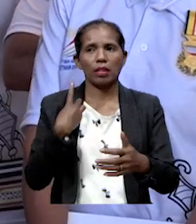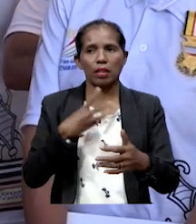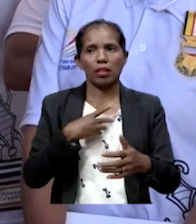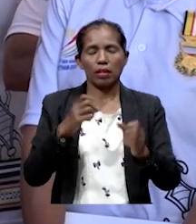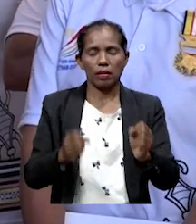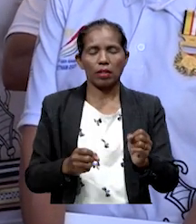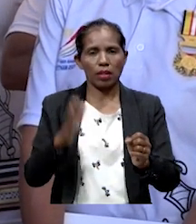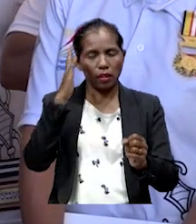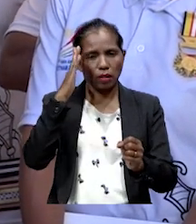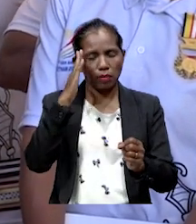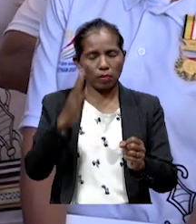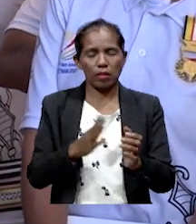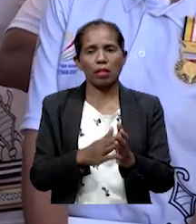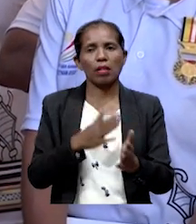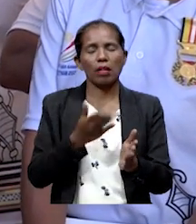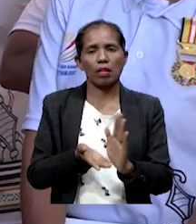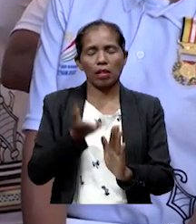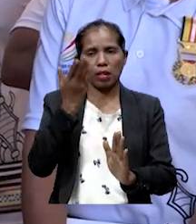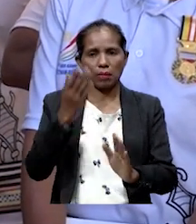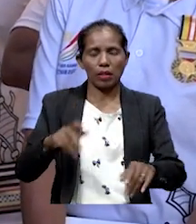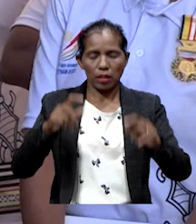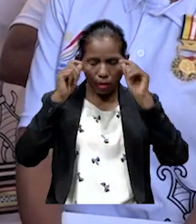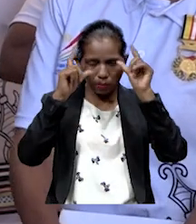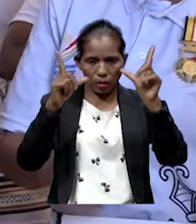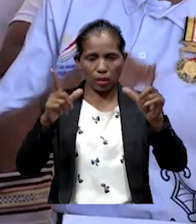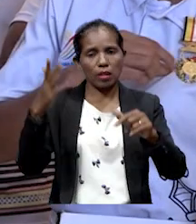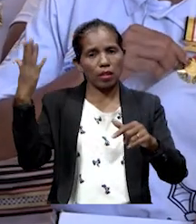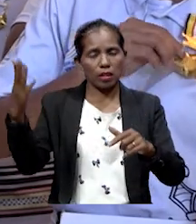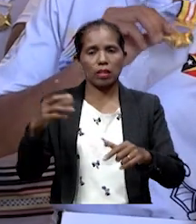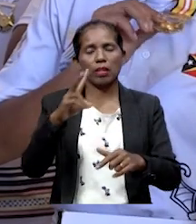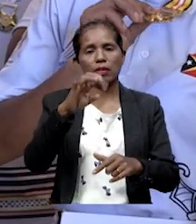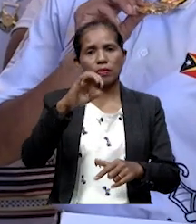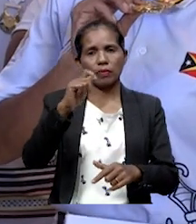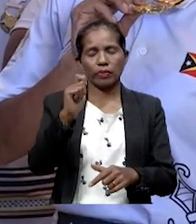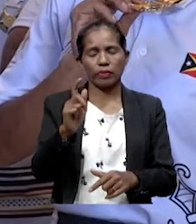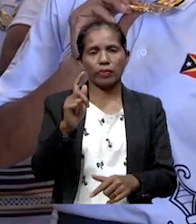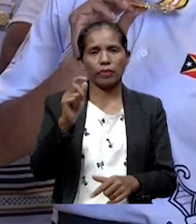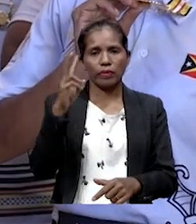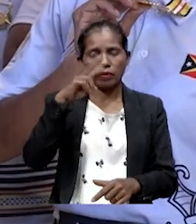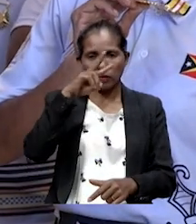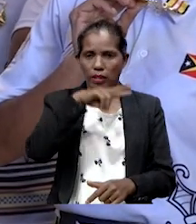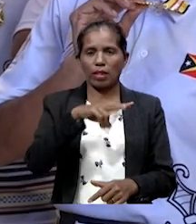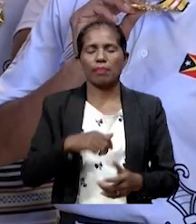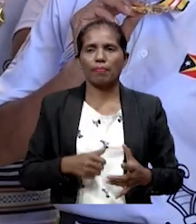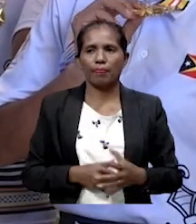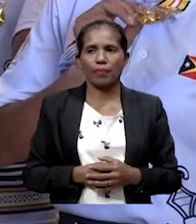há para a delegação de Timor-Leste em Tomac Games, e não é pela primeira vez. Eu me sinto orgulho de ter a